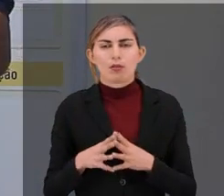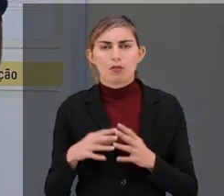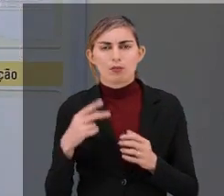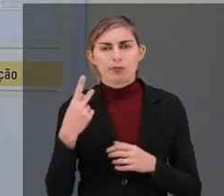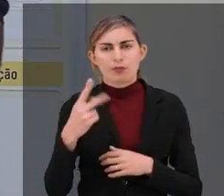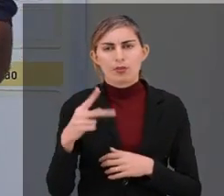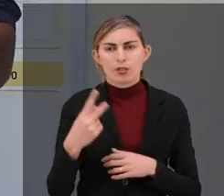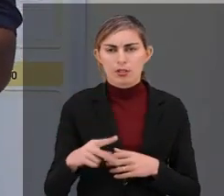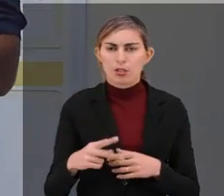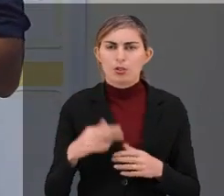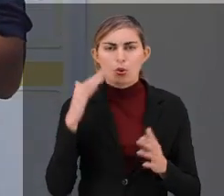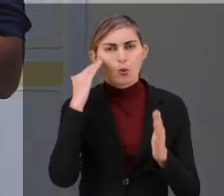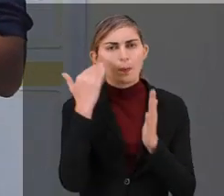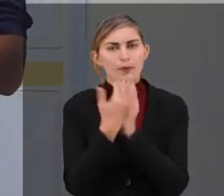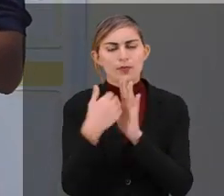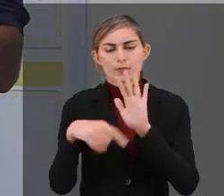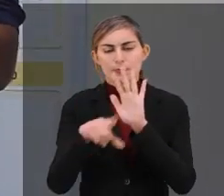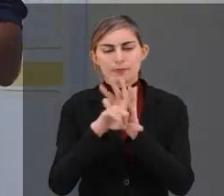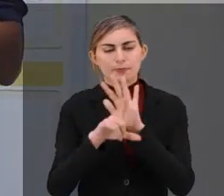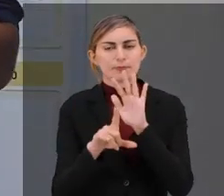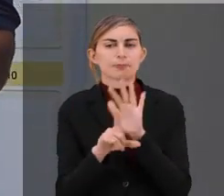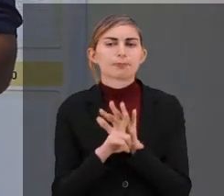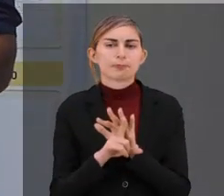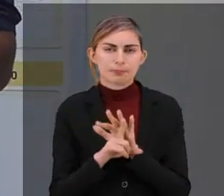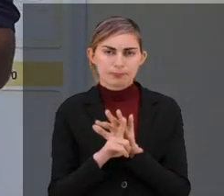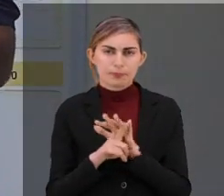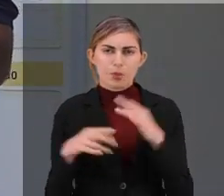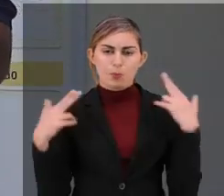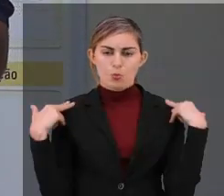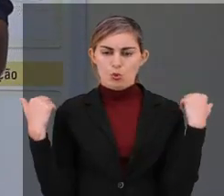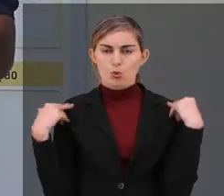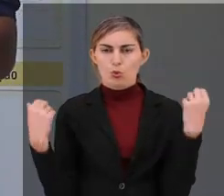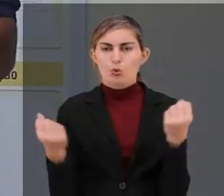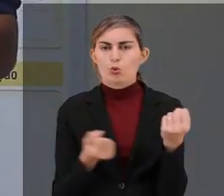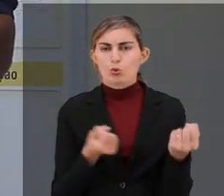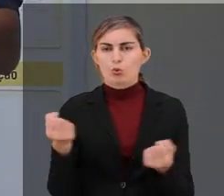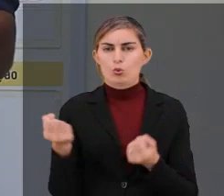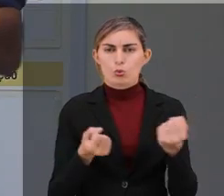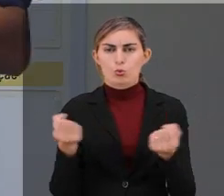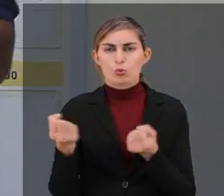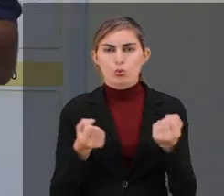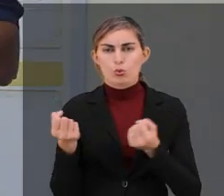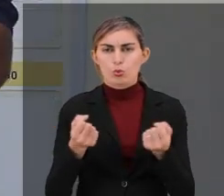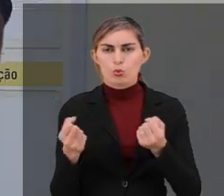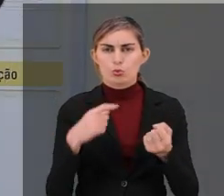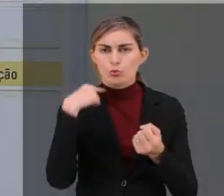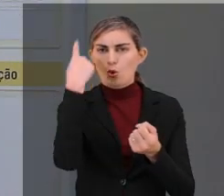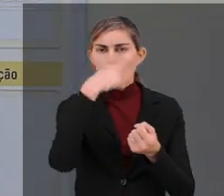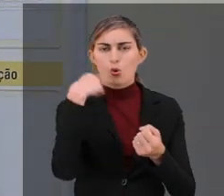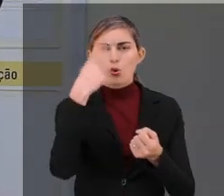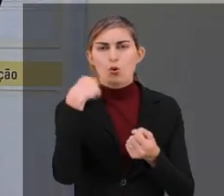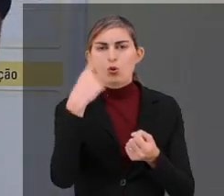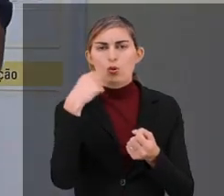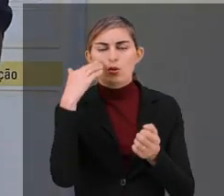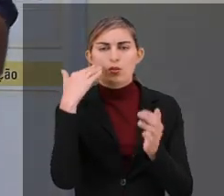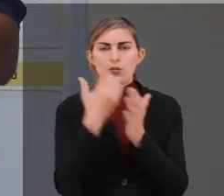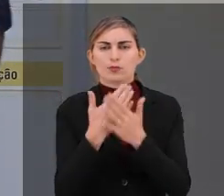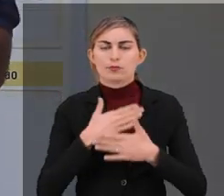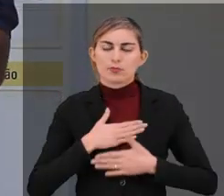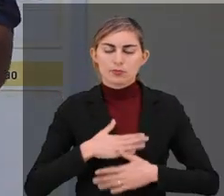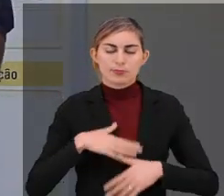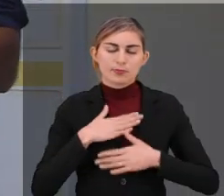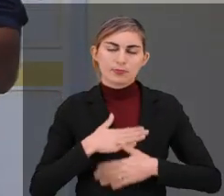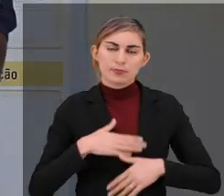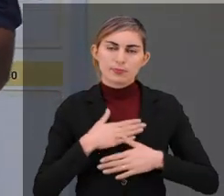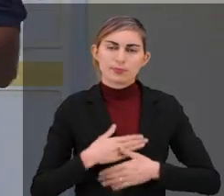ele cumprir a legislação, a lei do motorista, que diz que ele tem que dirigir tantas horas e descansar